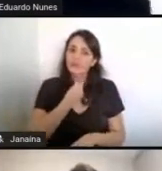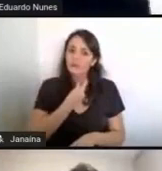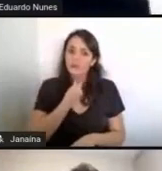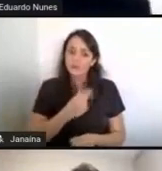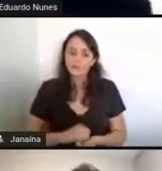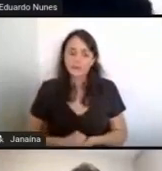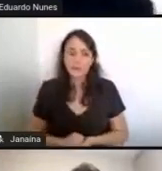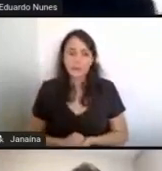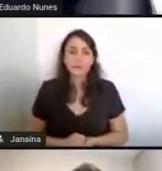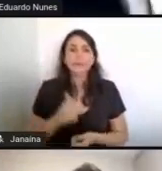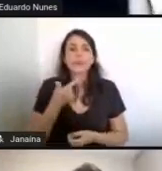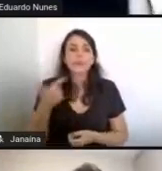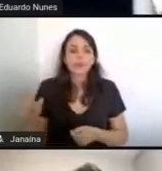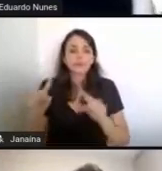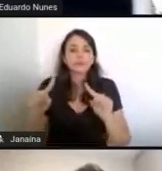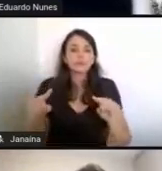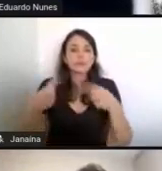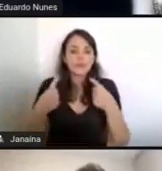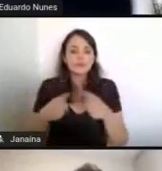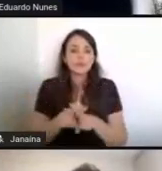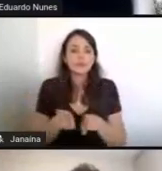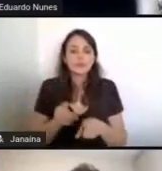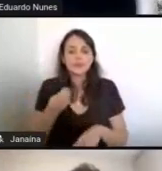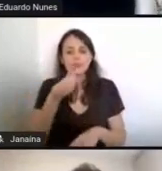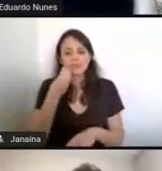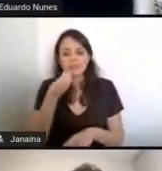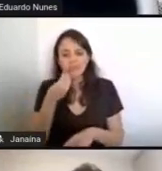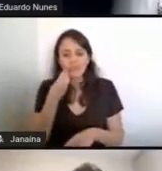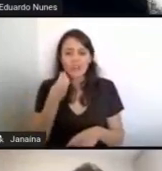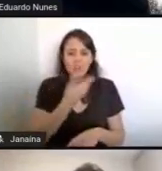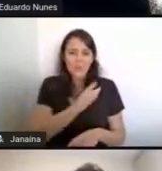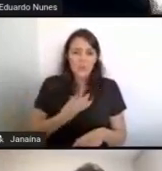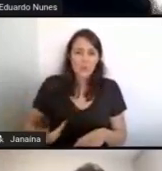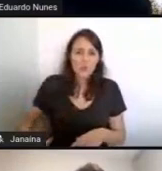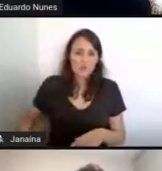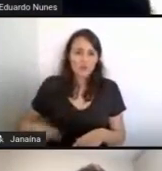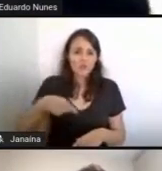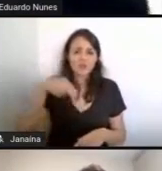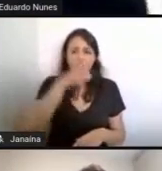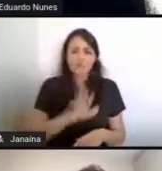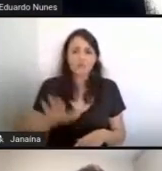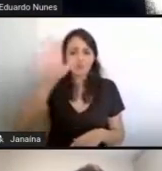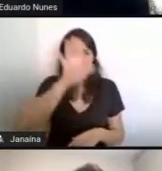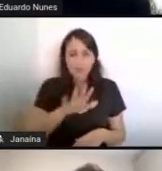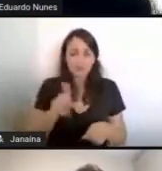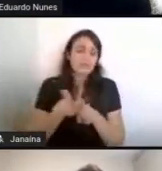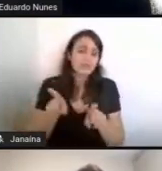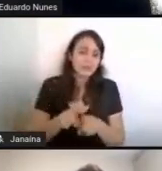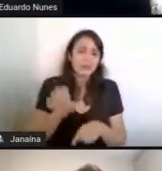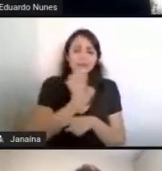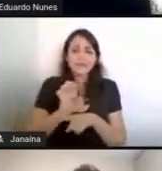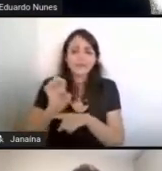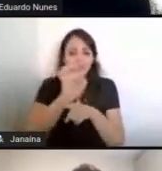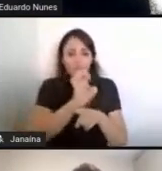Um outro desafio são as fragilidades da governança em nível nacional que a gente tem hoje, mas também estadual e municipal. A gente